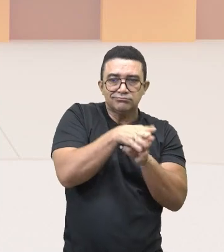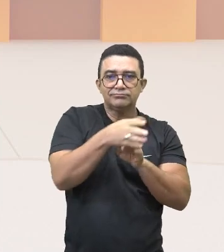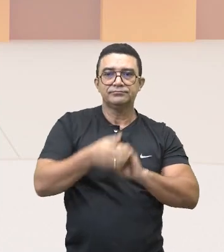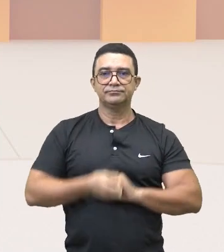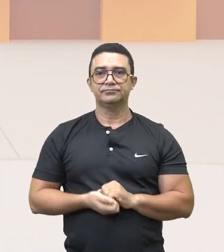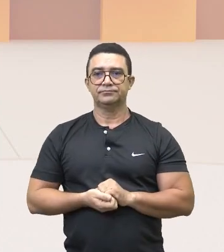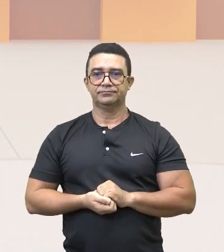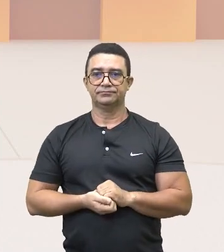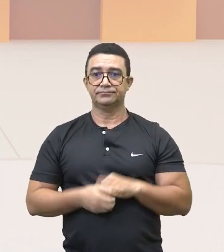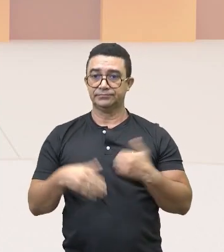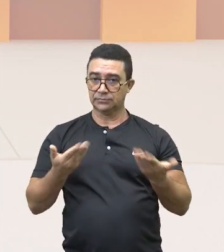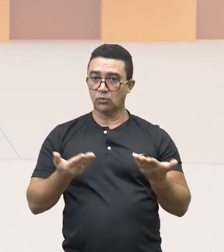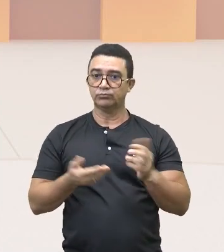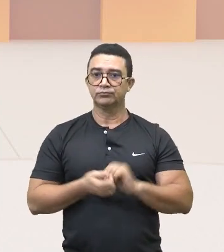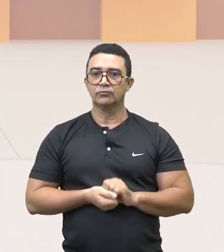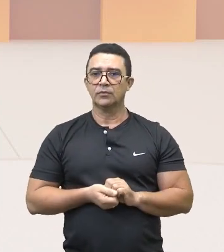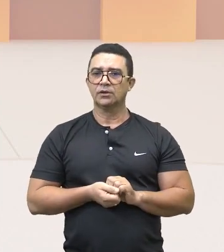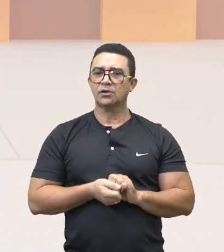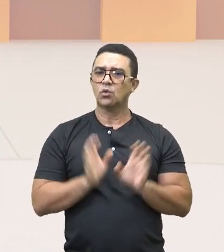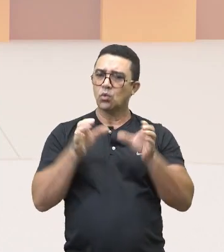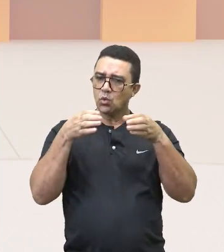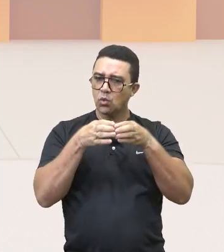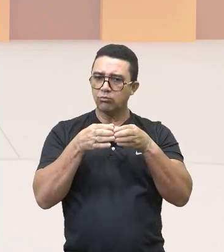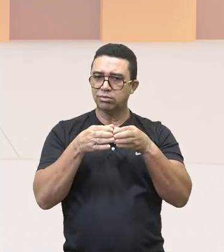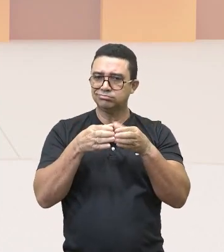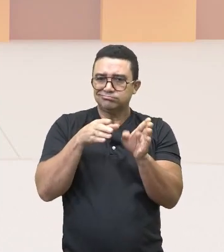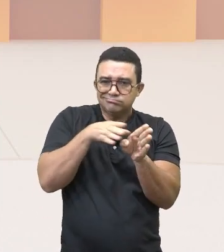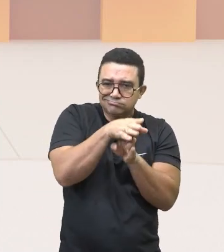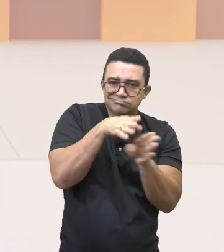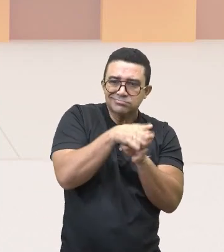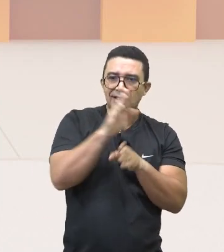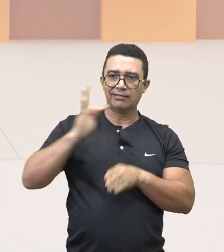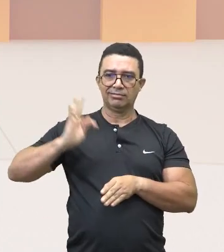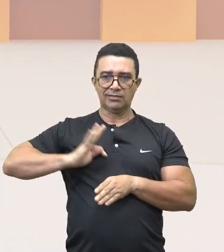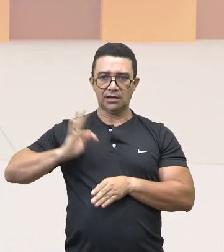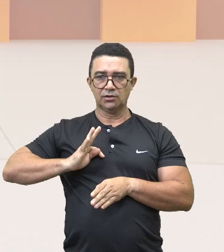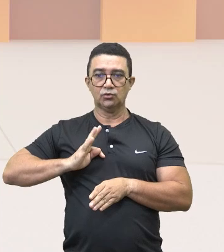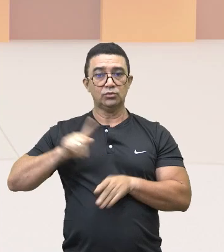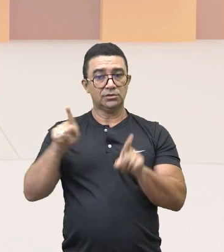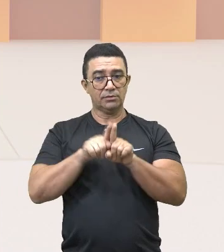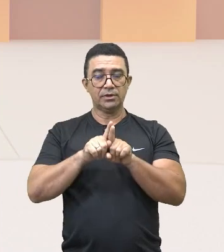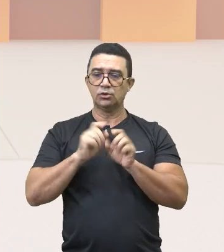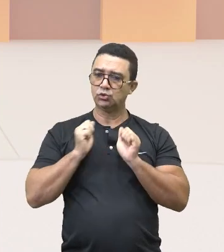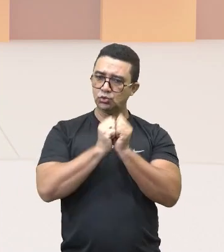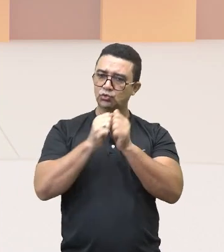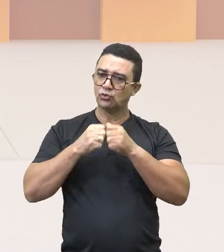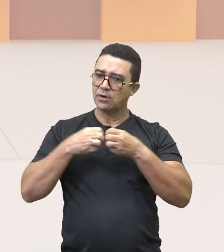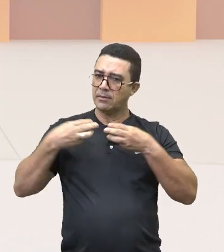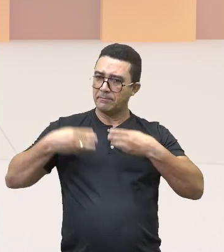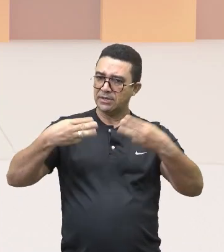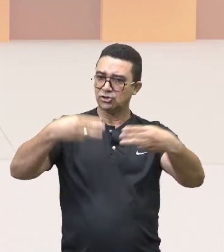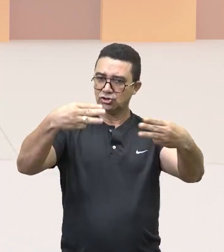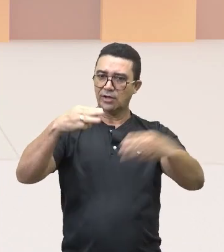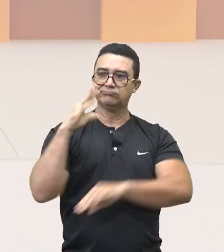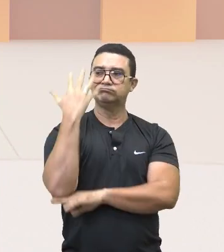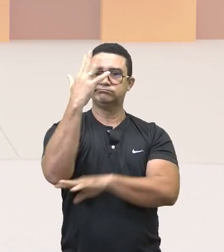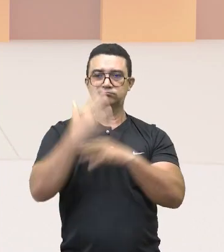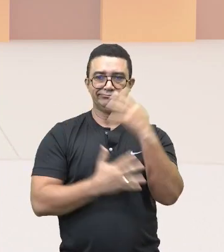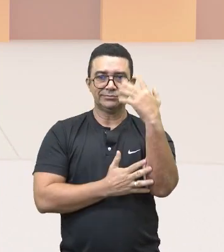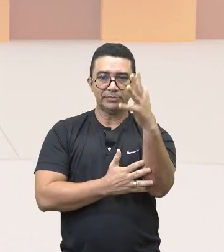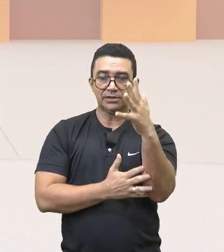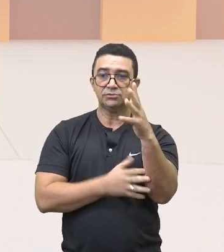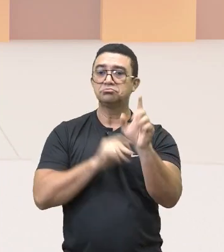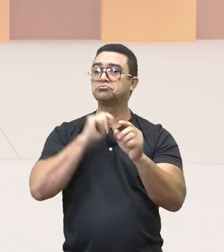comitê técnico tem essa função, né? Com participação ali do Ministério do Meio Ambiente, né? E tudo isso